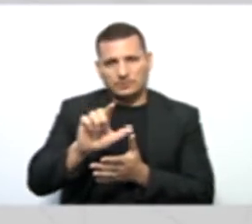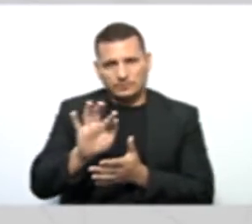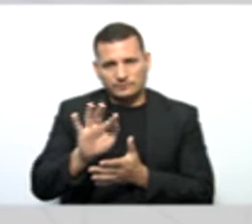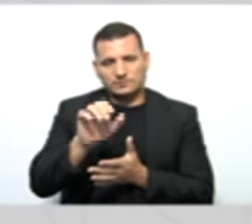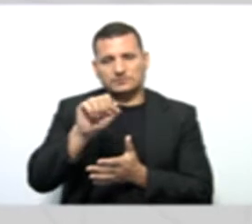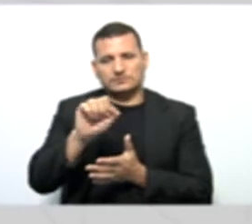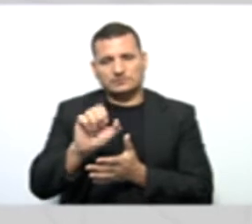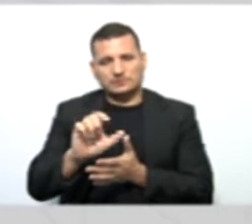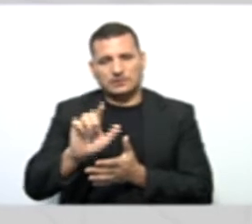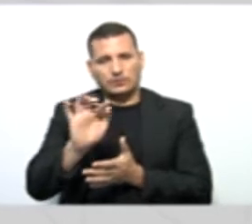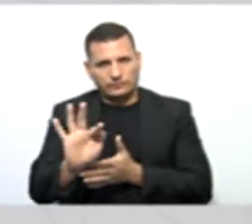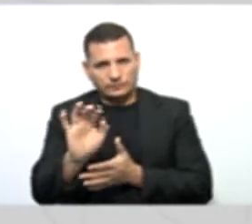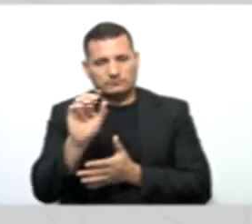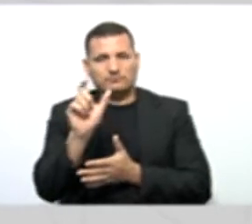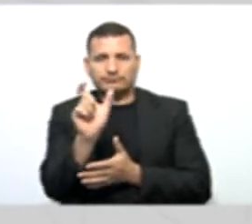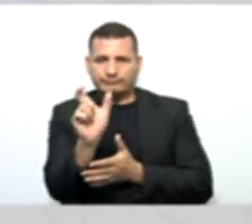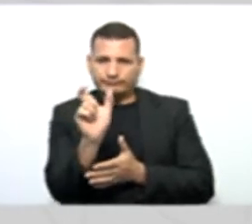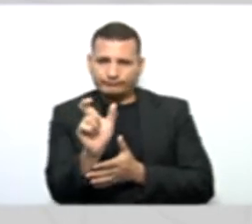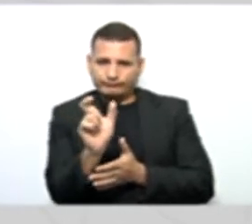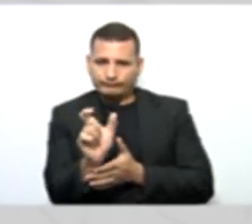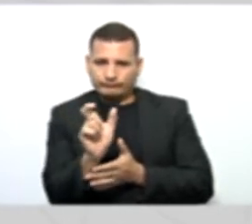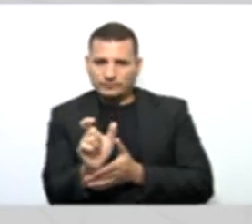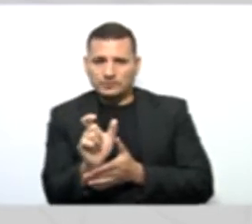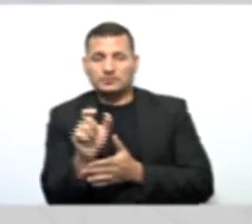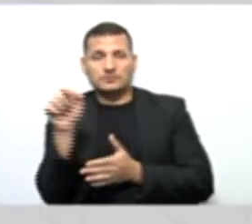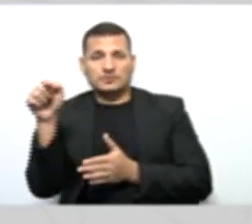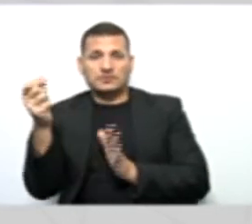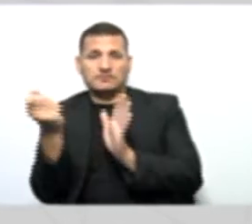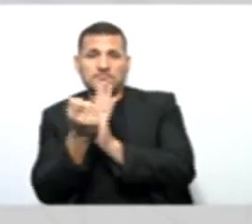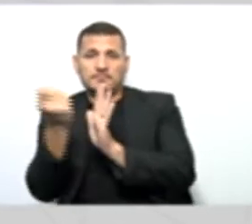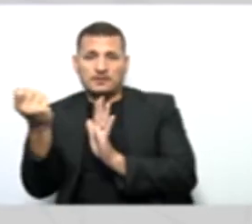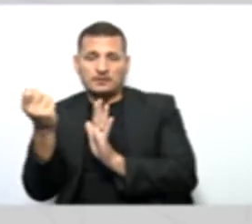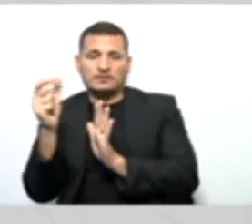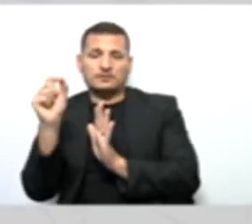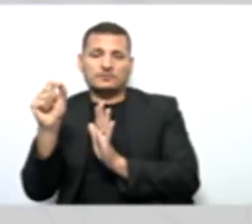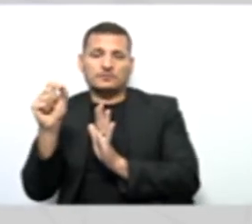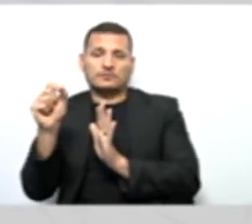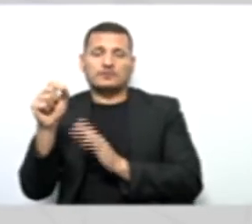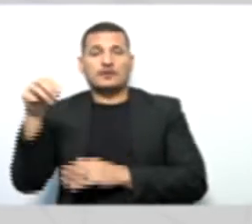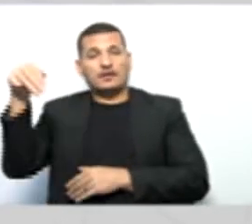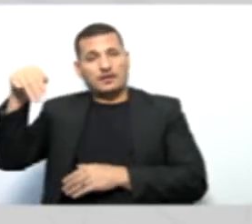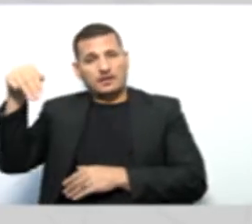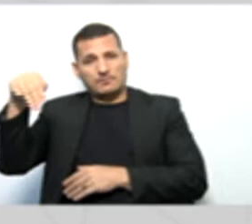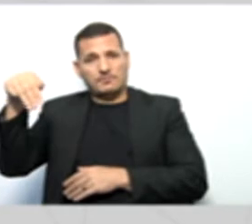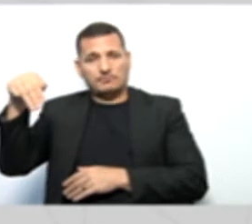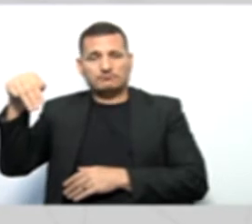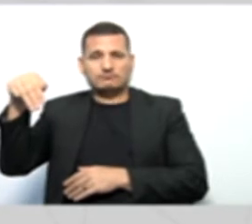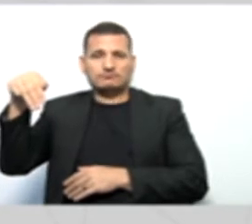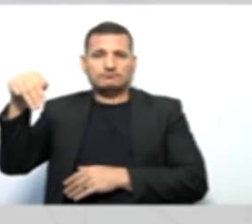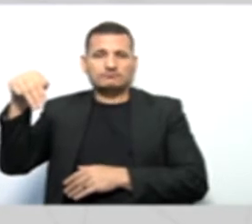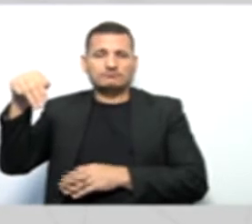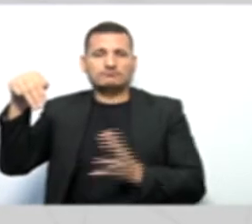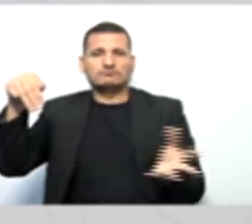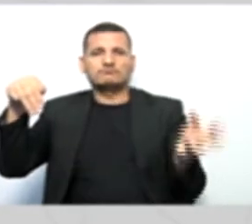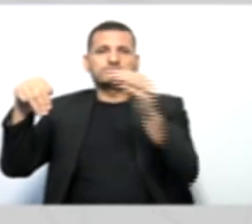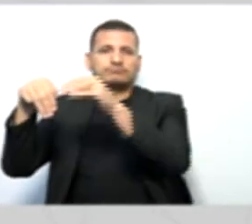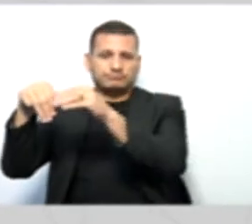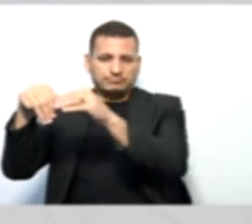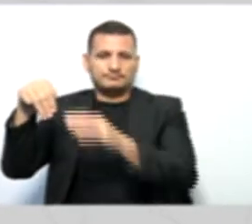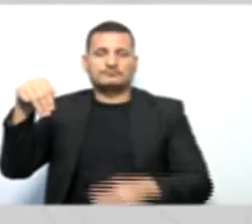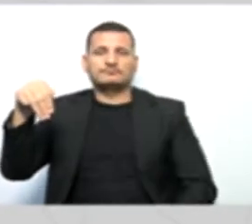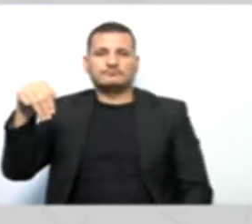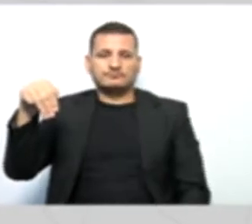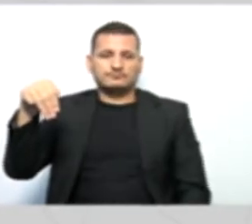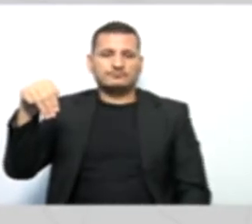Ok? O atributo marca da minha classe está recebendo o valor do parâmetro m, que vai